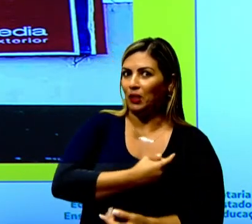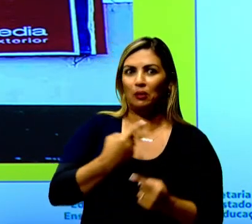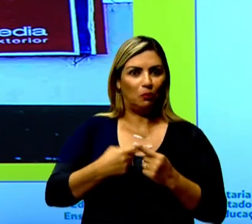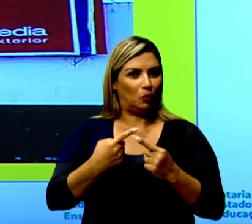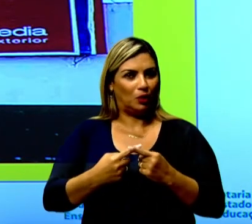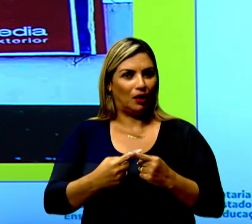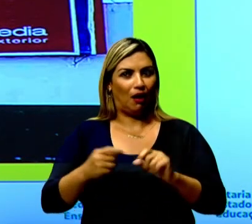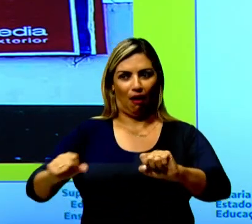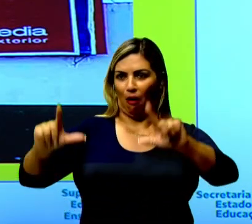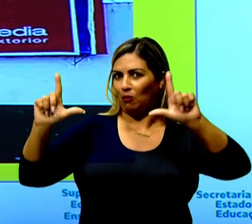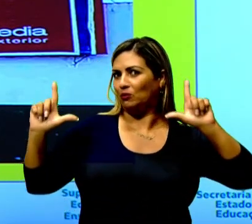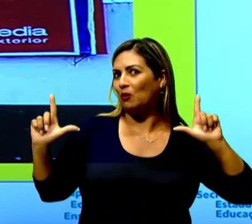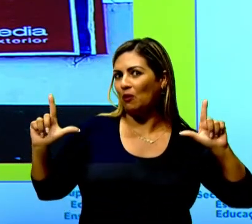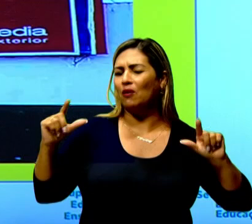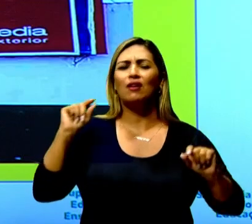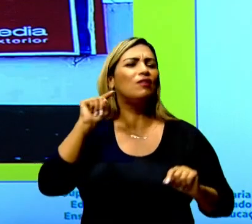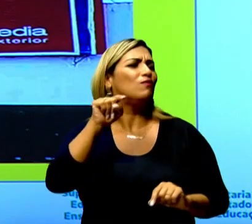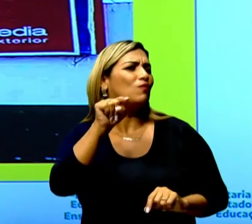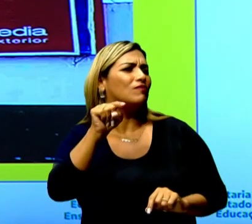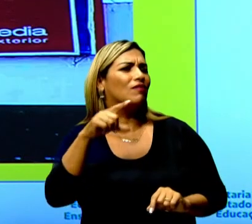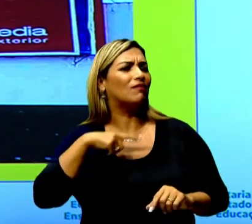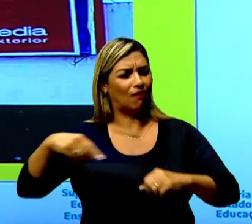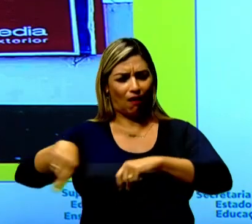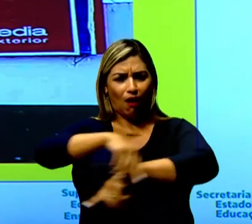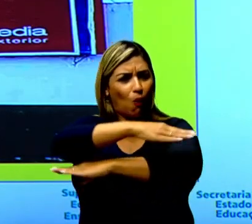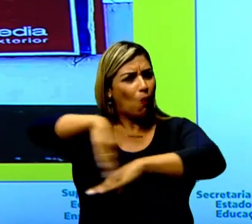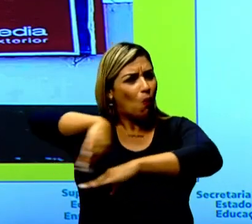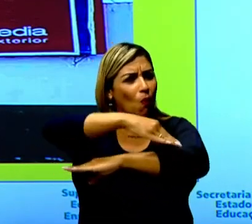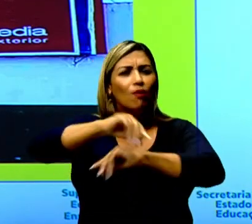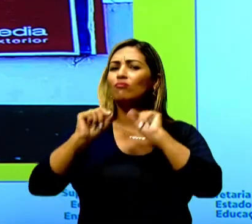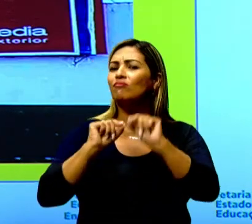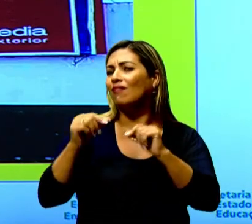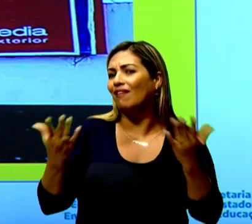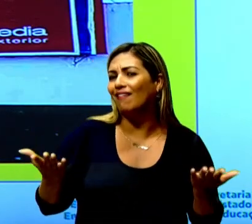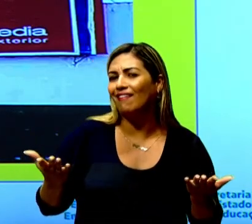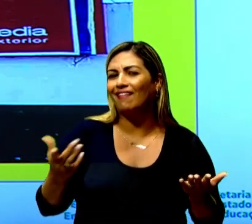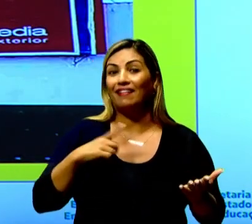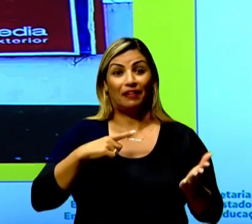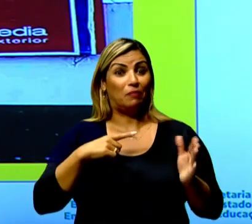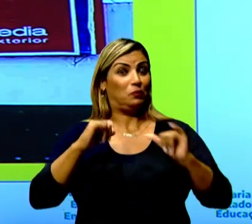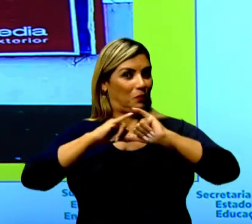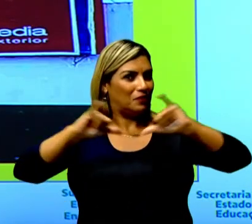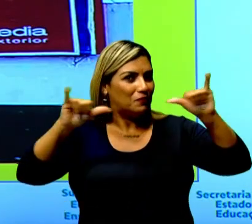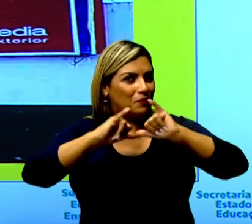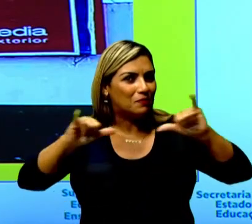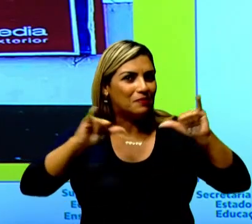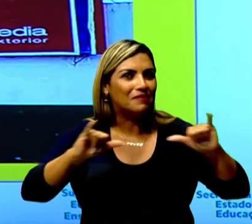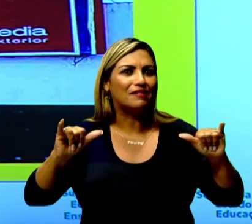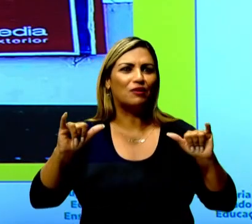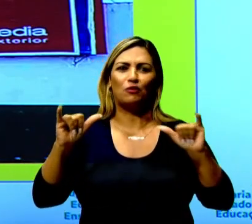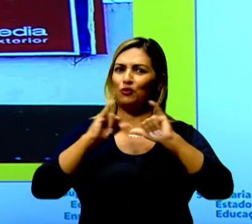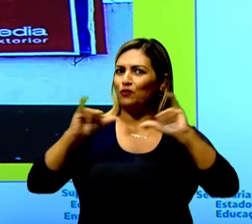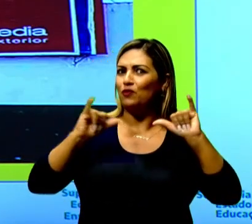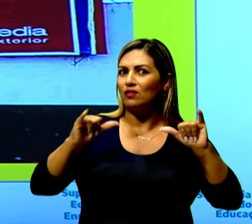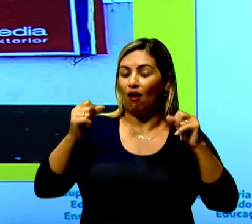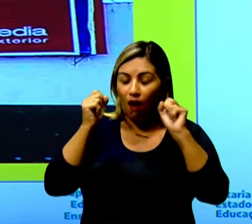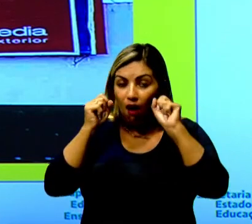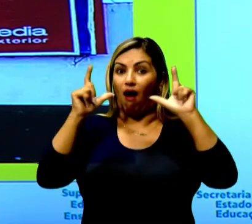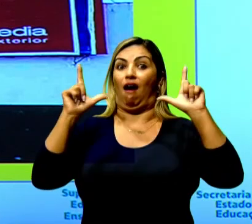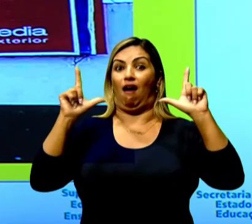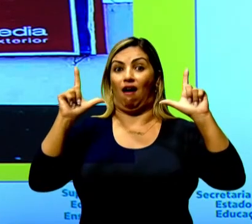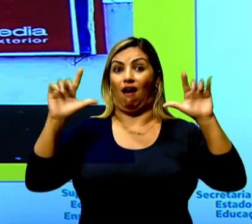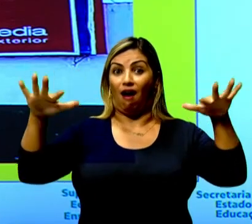um autor e você o que está fazendo na rua né então nós temos aqui uma propaganda de uma certa forma um